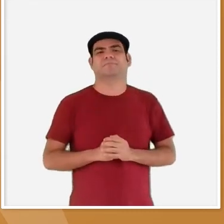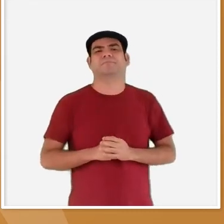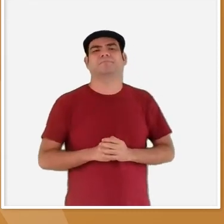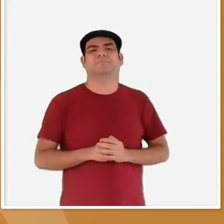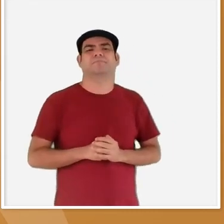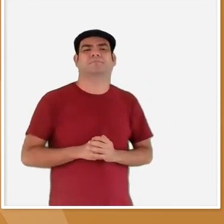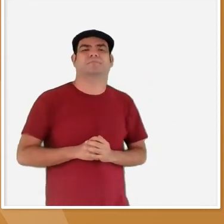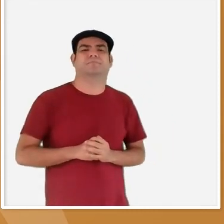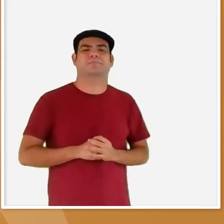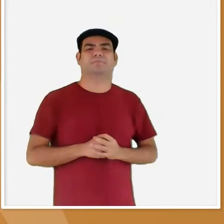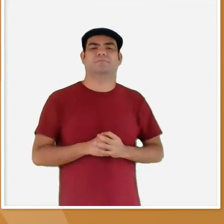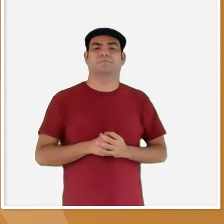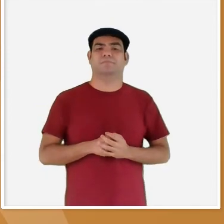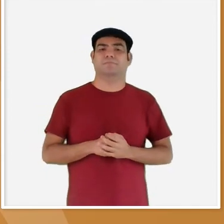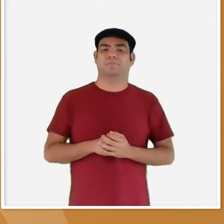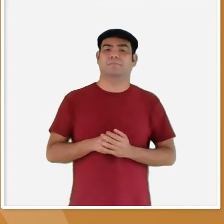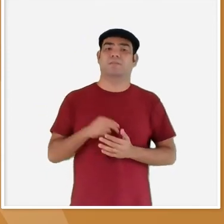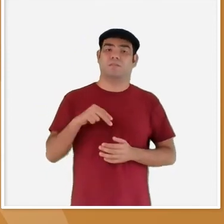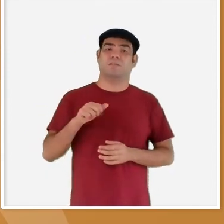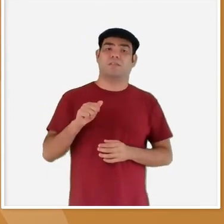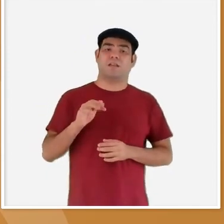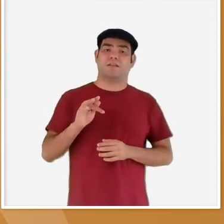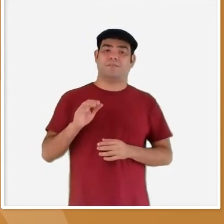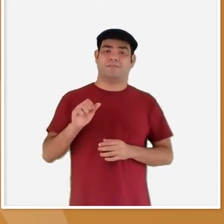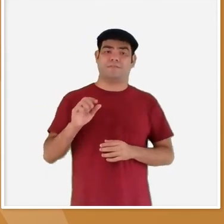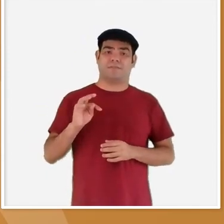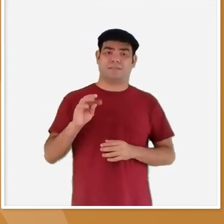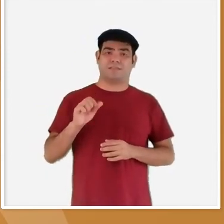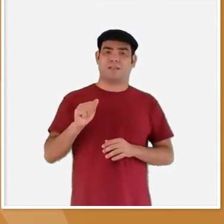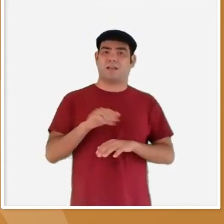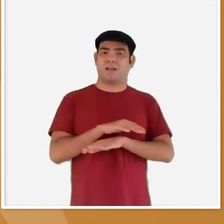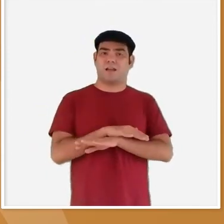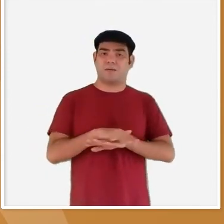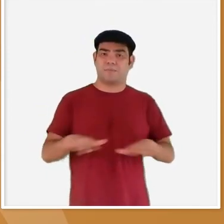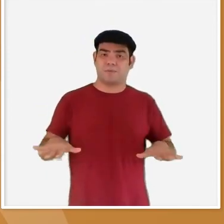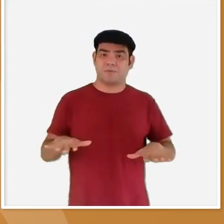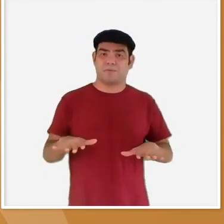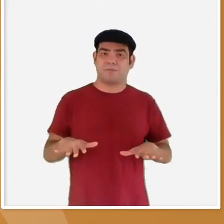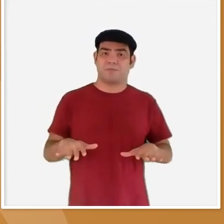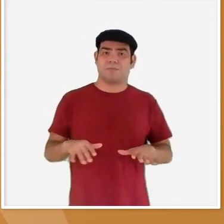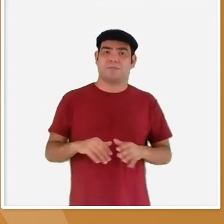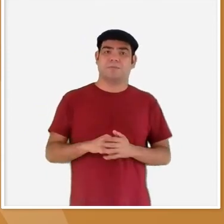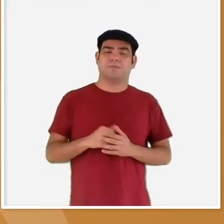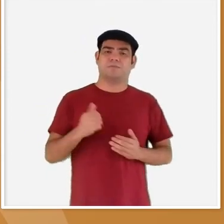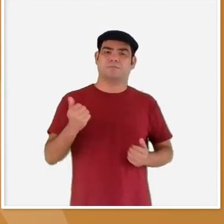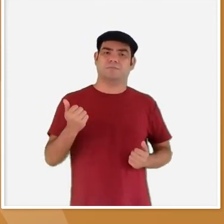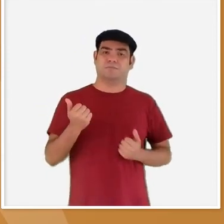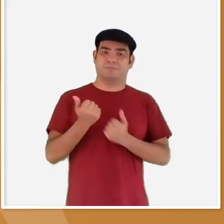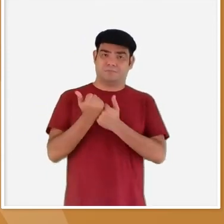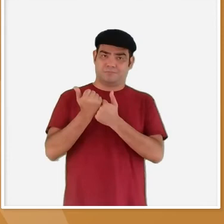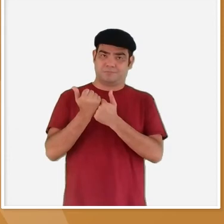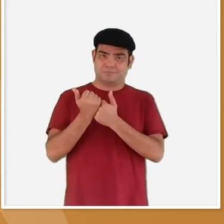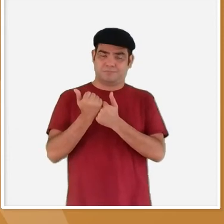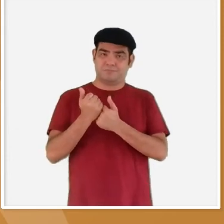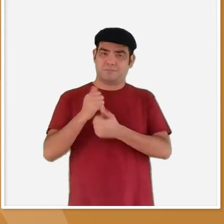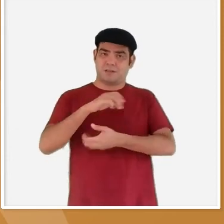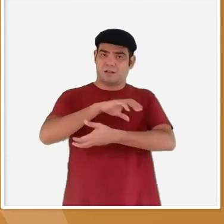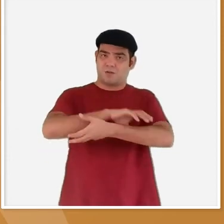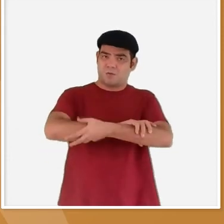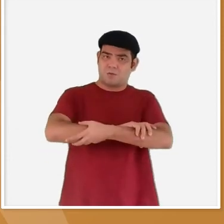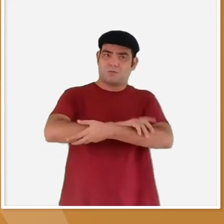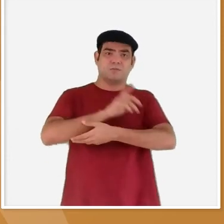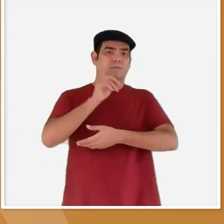bom? O NAFTA, ele acabou, né, sendo substituído pelo Acordo dos Estados